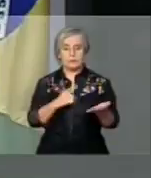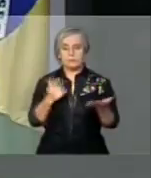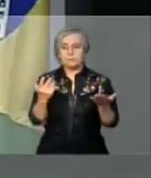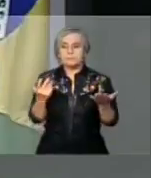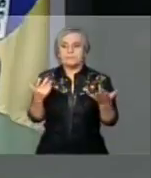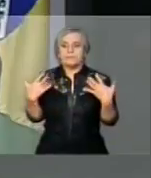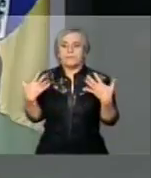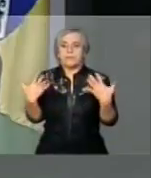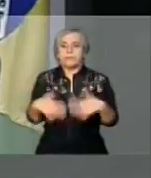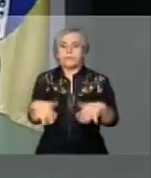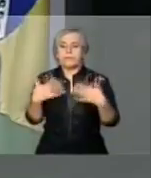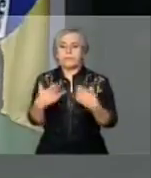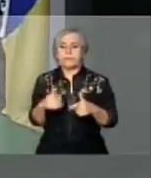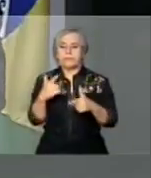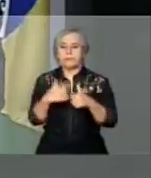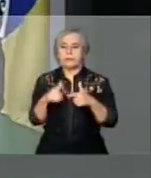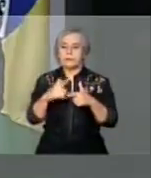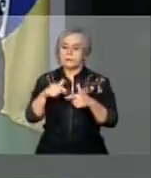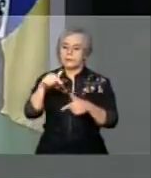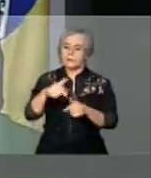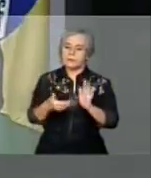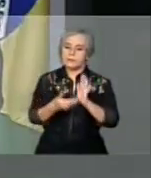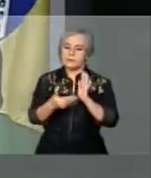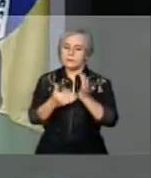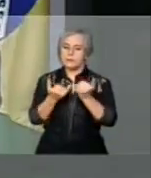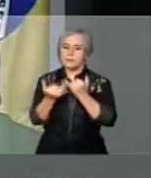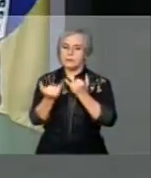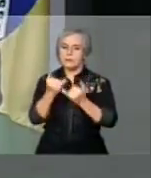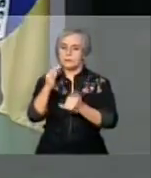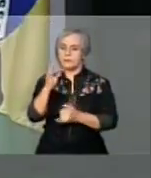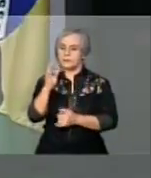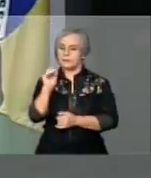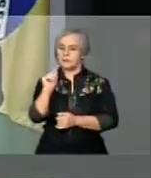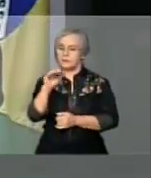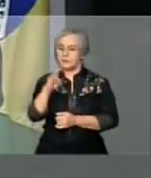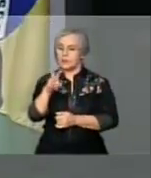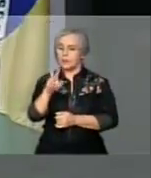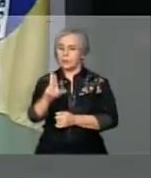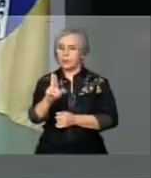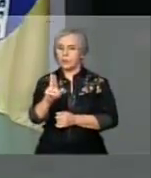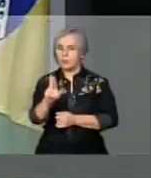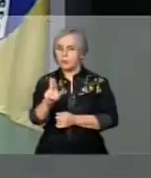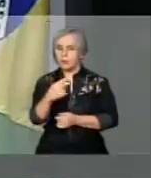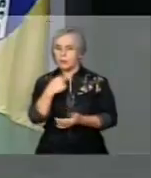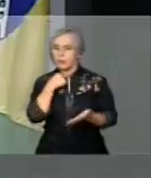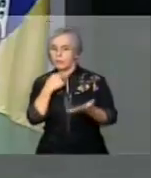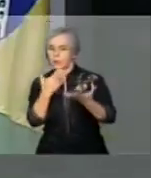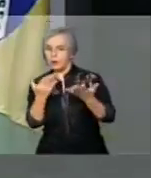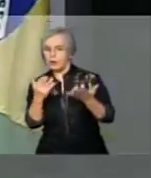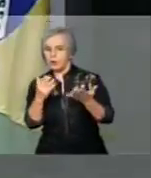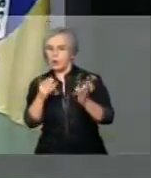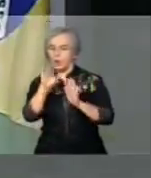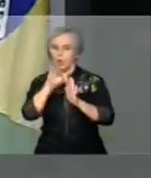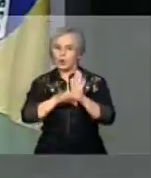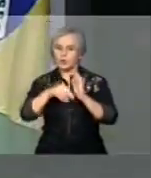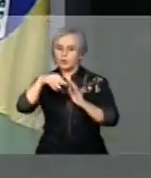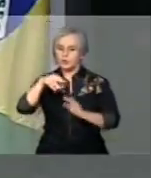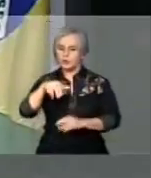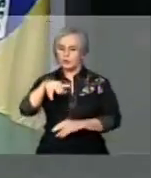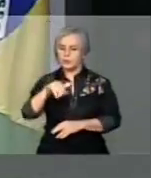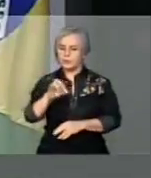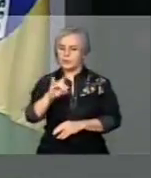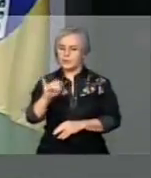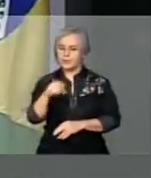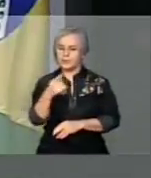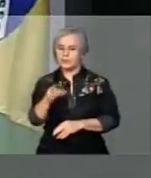casa, que é o novo Código Mineral, o novo Código de Mineração, que está há 3 anos